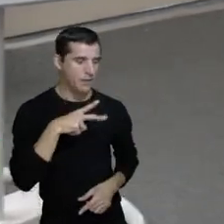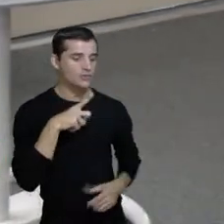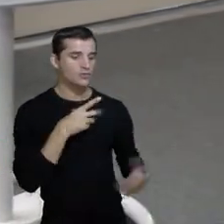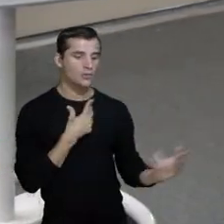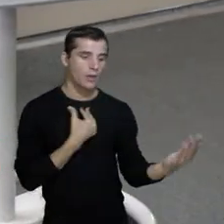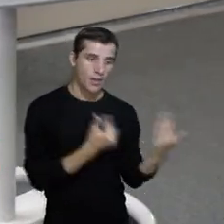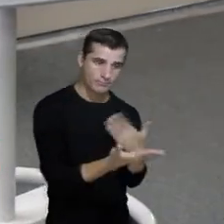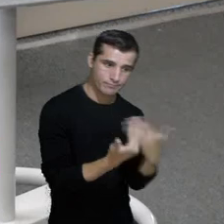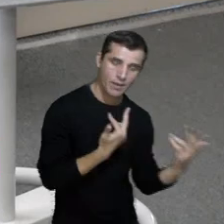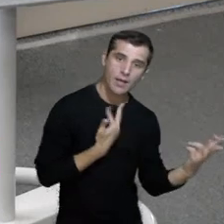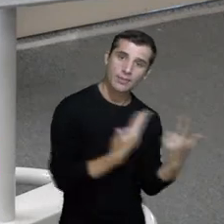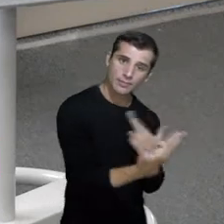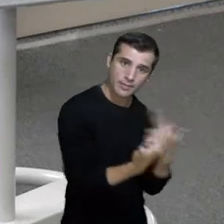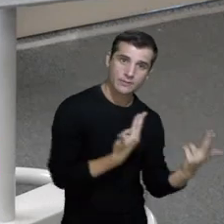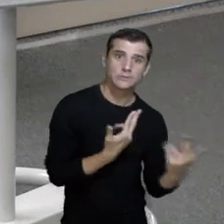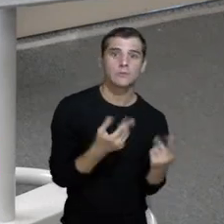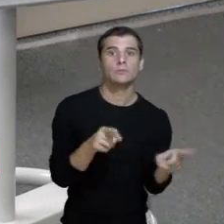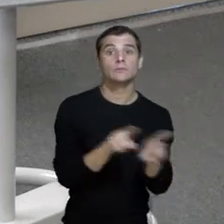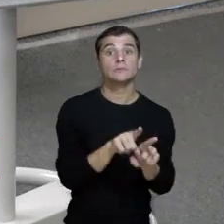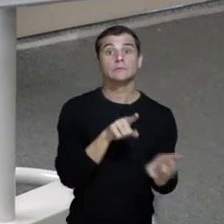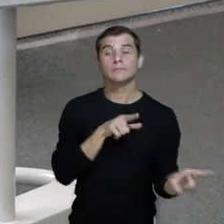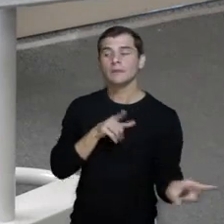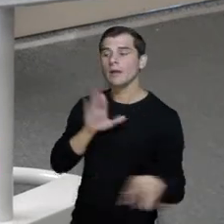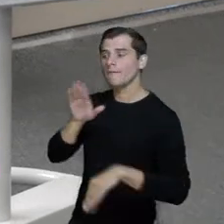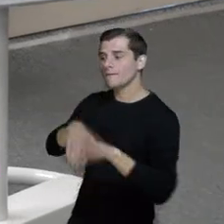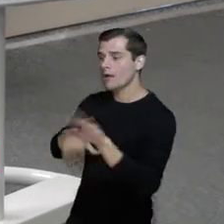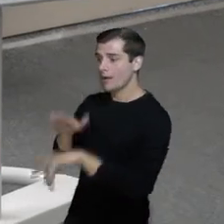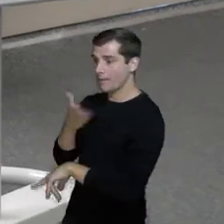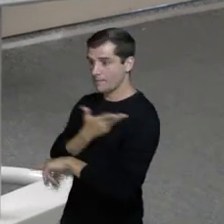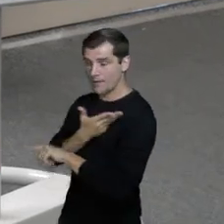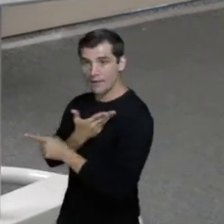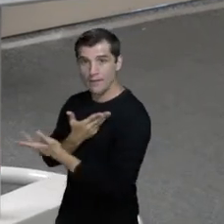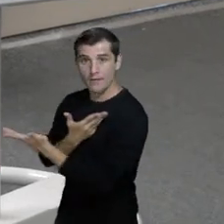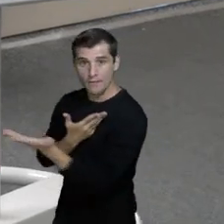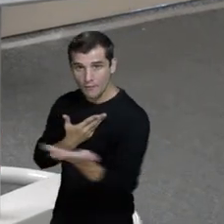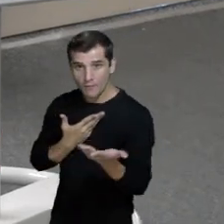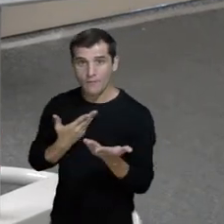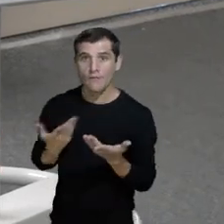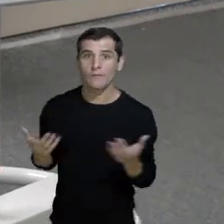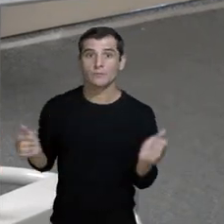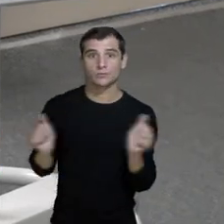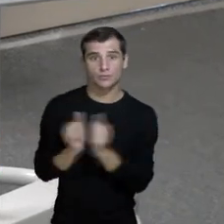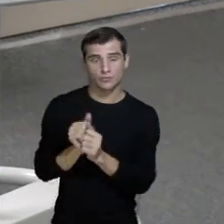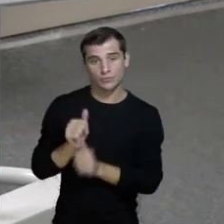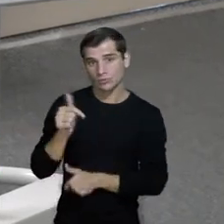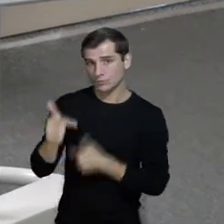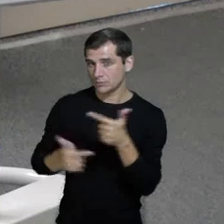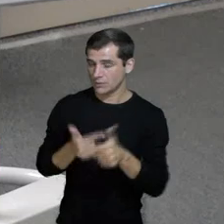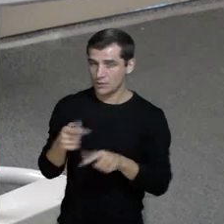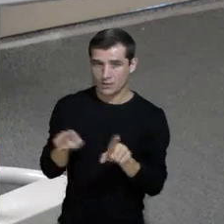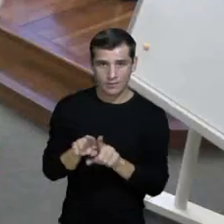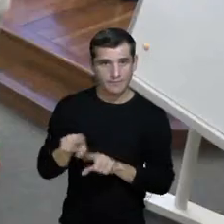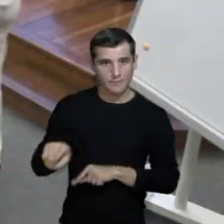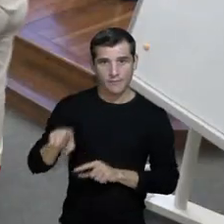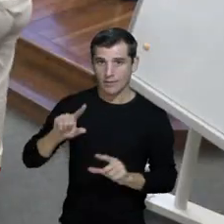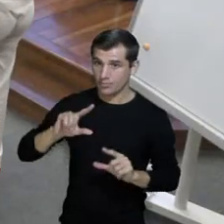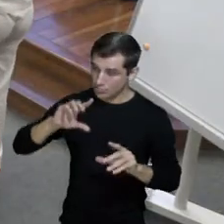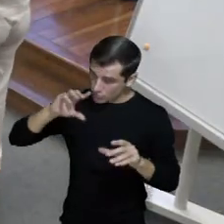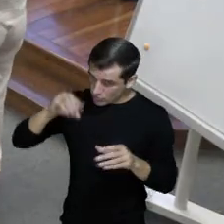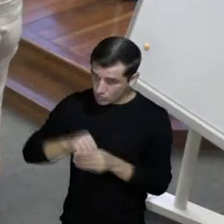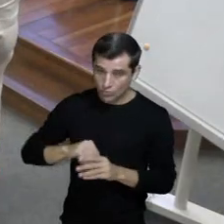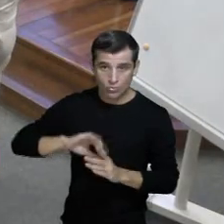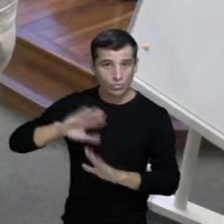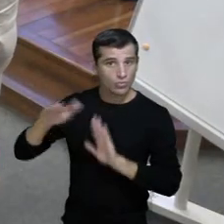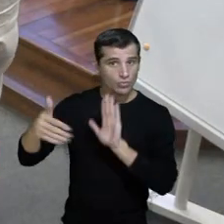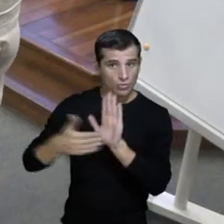que eu estabeleço com os meus amigos e com meus meus companheiros enfim tanto no âmbito do poder